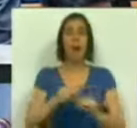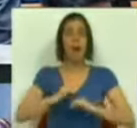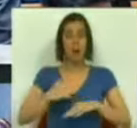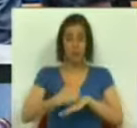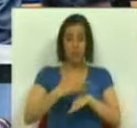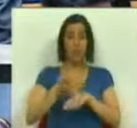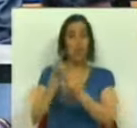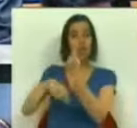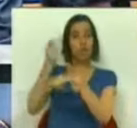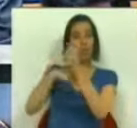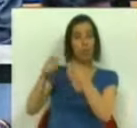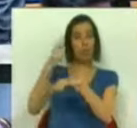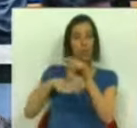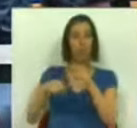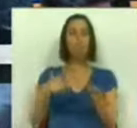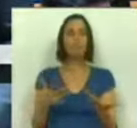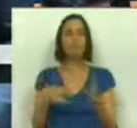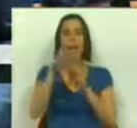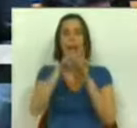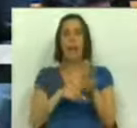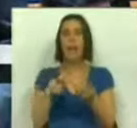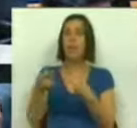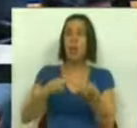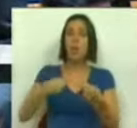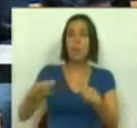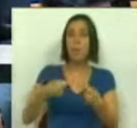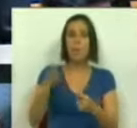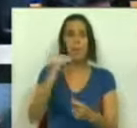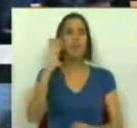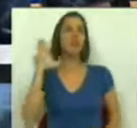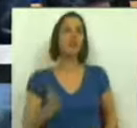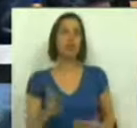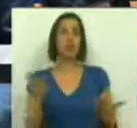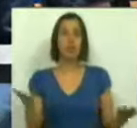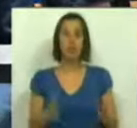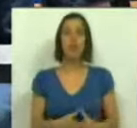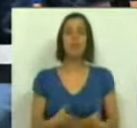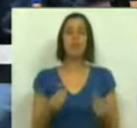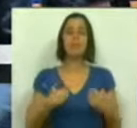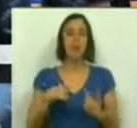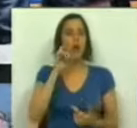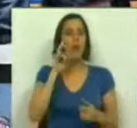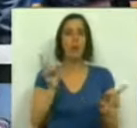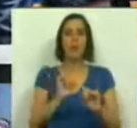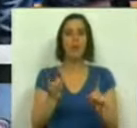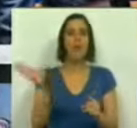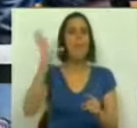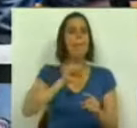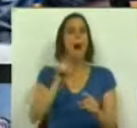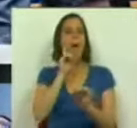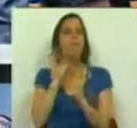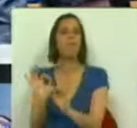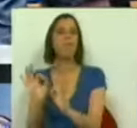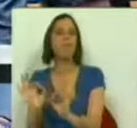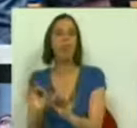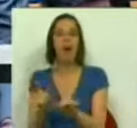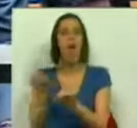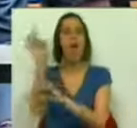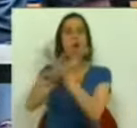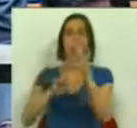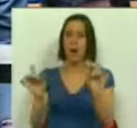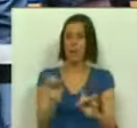nosso setor exportador enfrentará regras comerciais mais justas. Nós não defendemos mais protecionismo